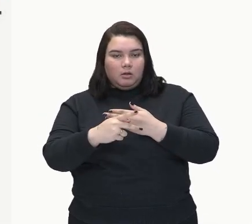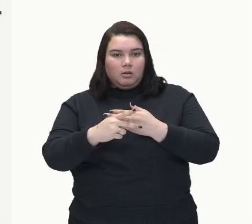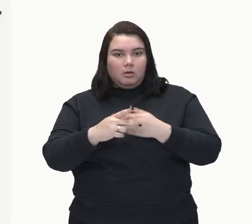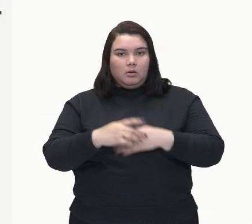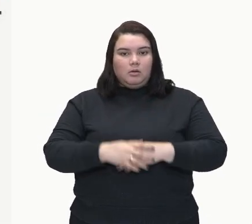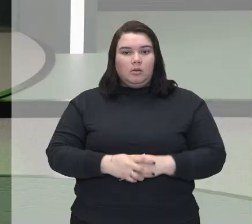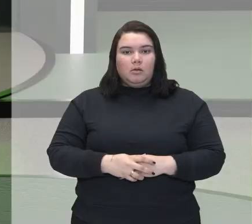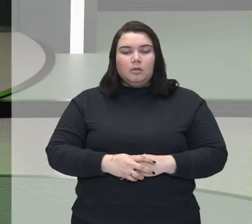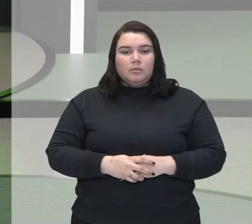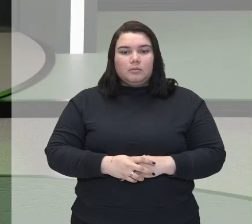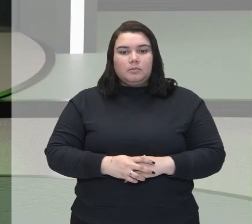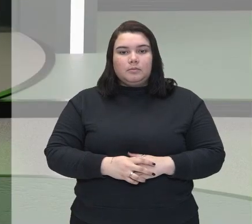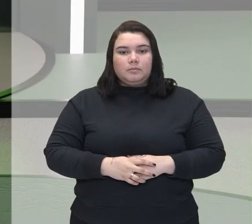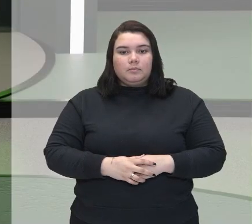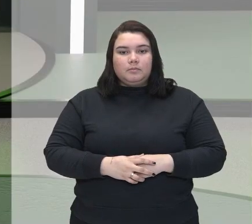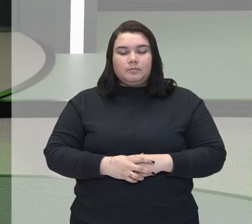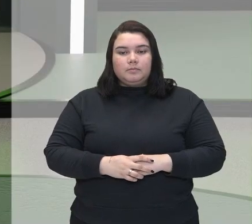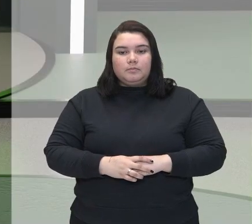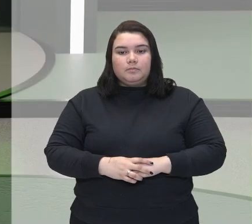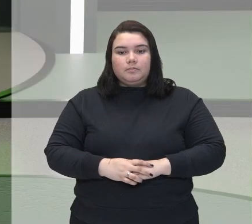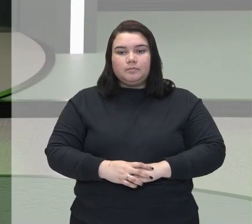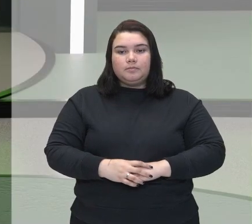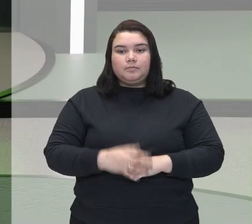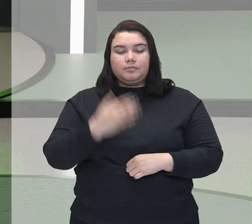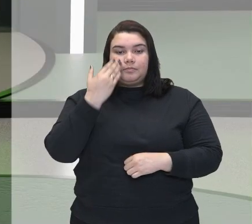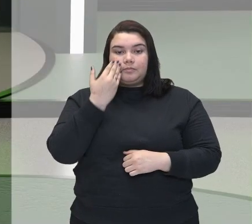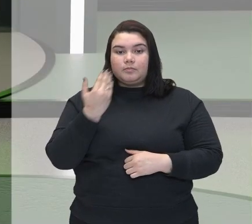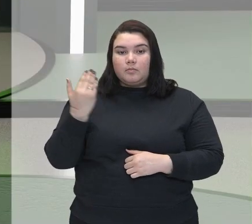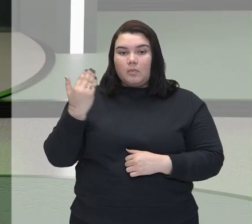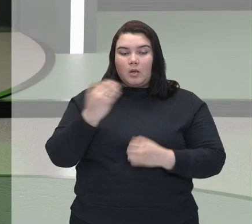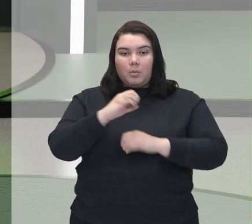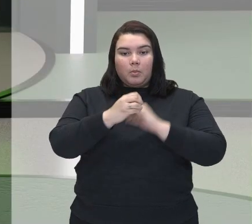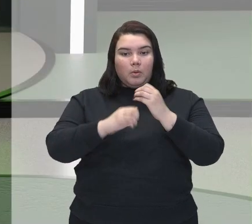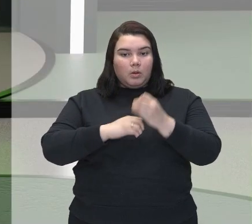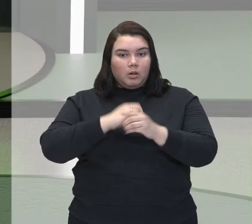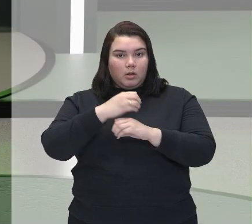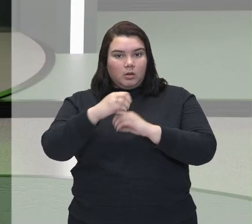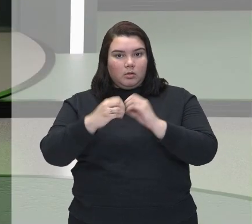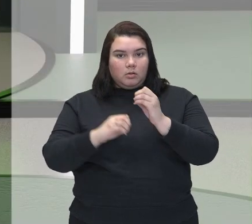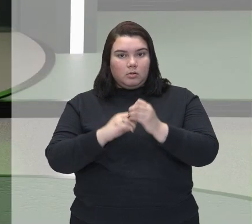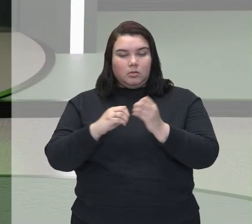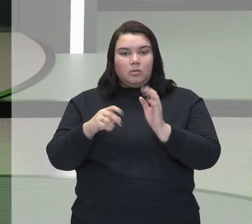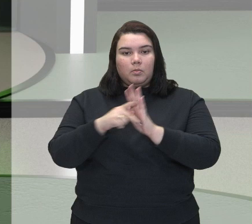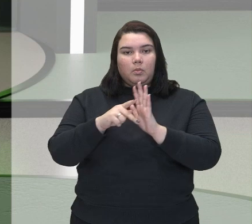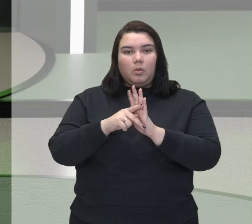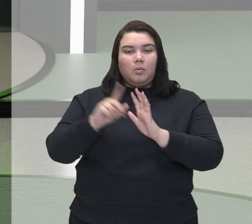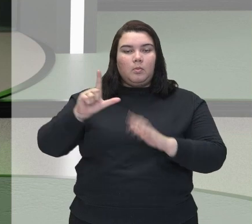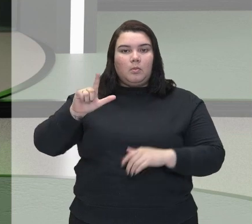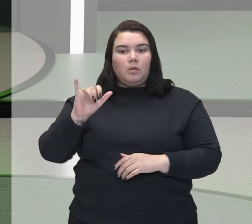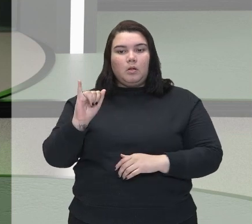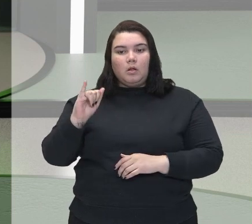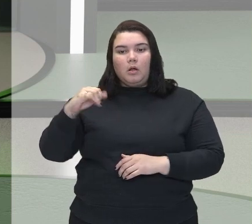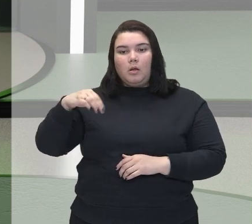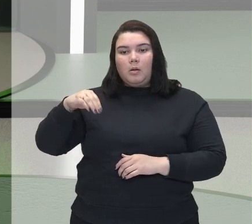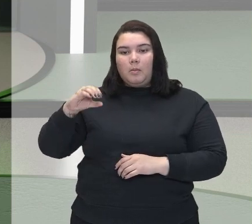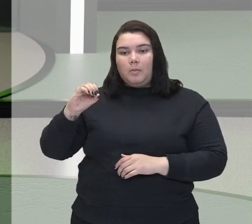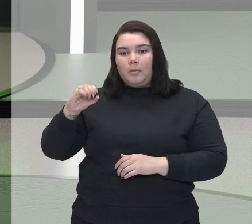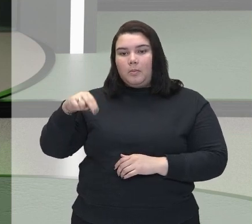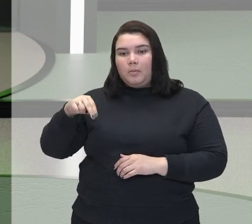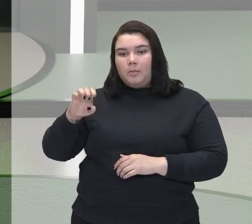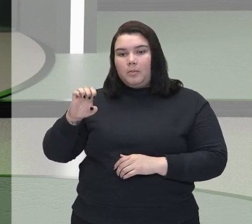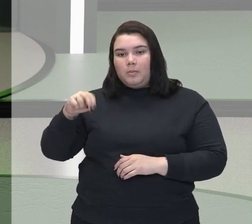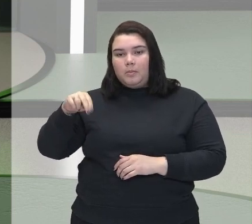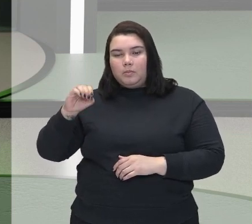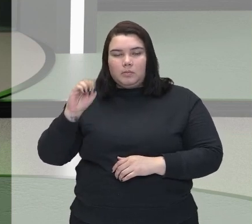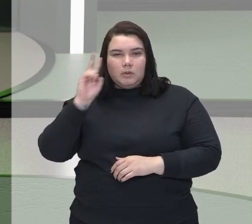vocês. Olhem só, essa daqui é a molécula do limoneno. Lembram-se da molécula que eu trouxe